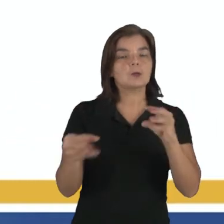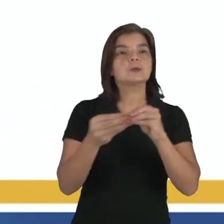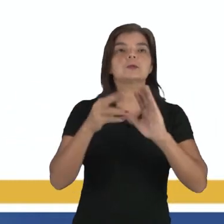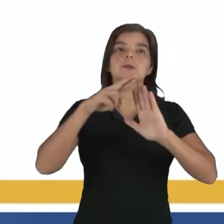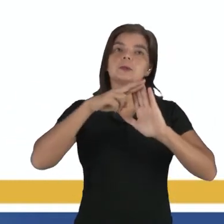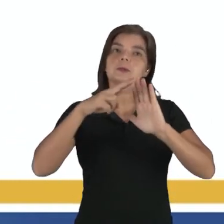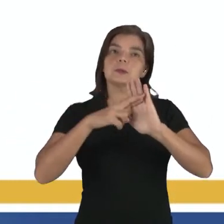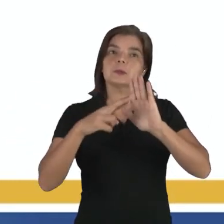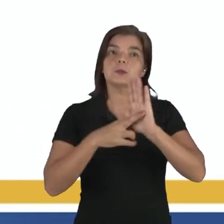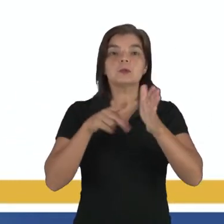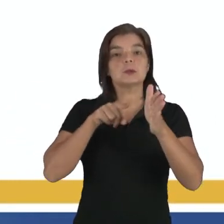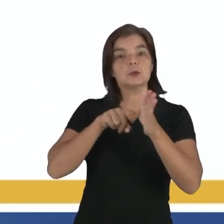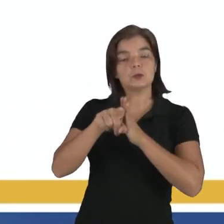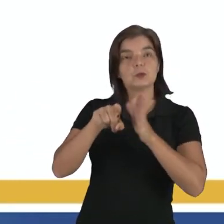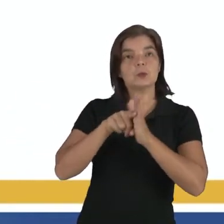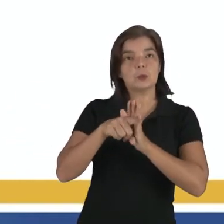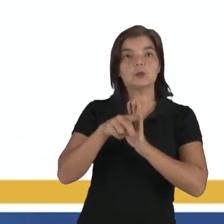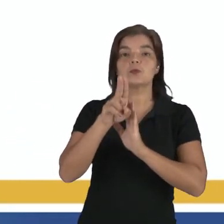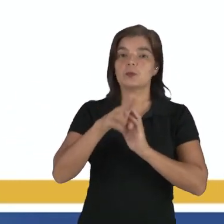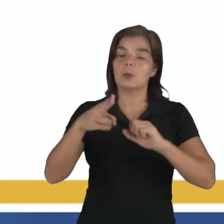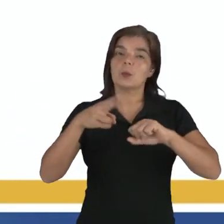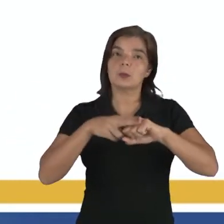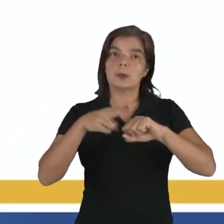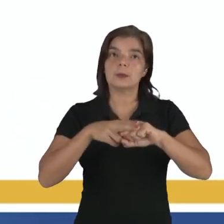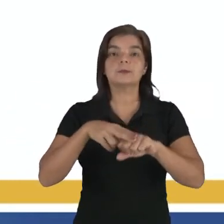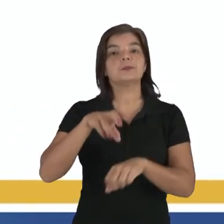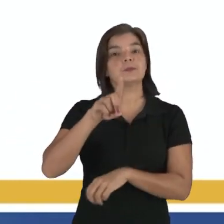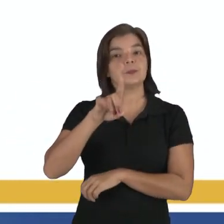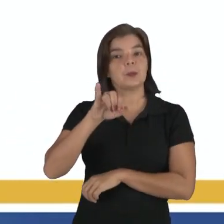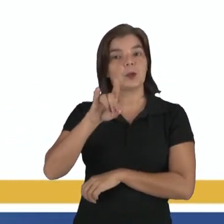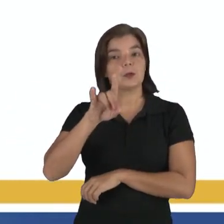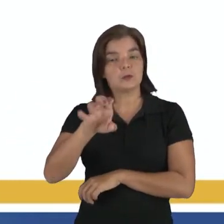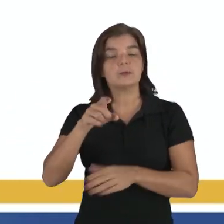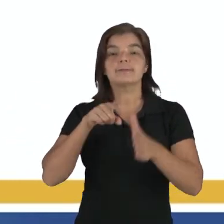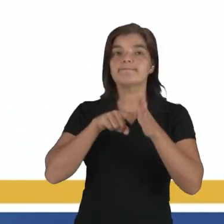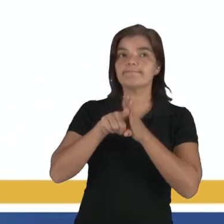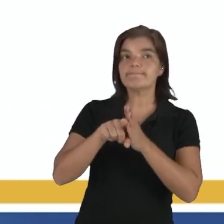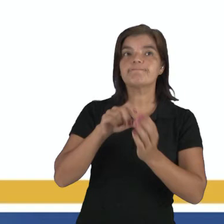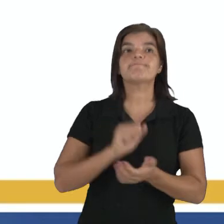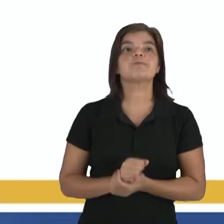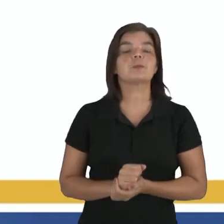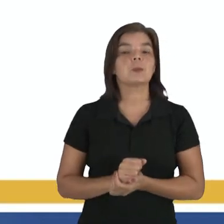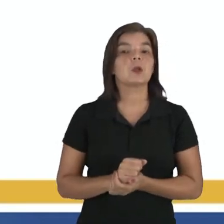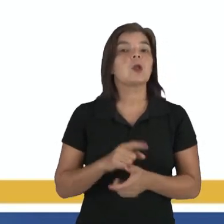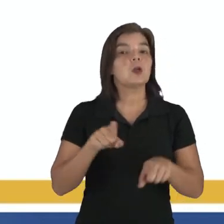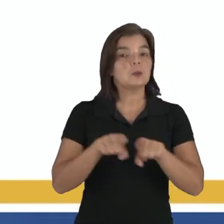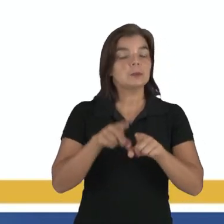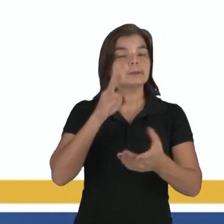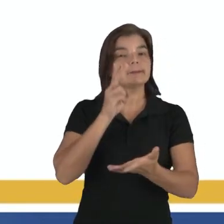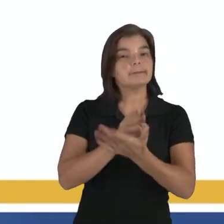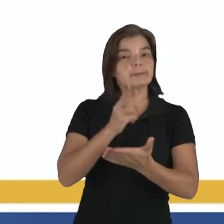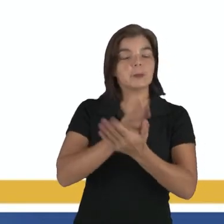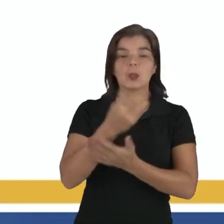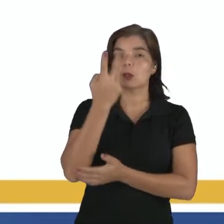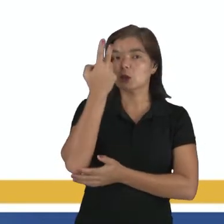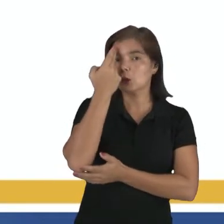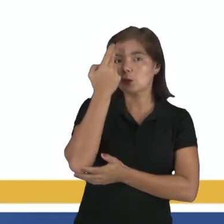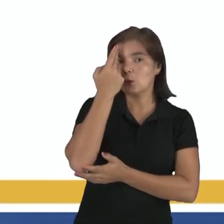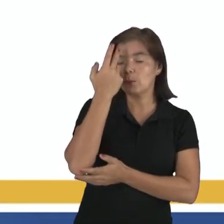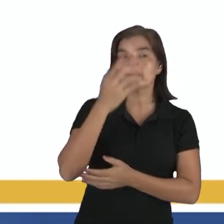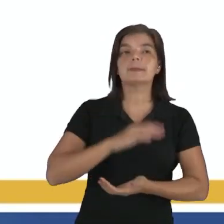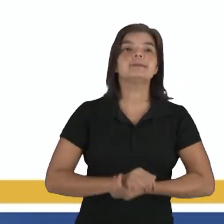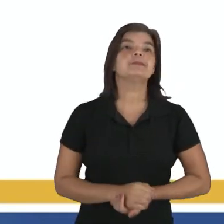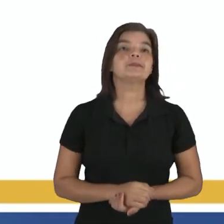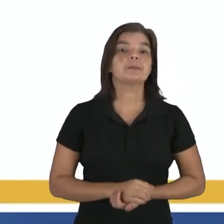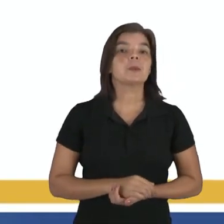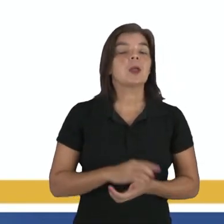as regrinhas. Nas perguntas, nós usamos o verbo auxiliar did para perguntar e o teu verbo vai vir sempre normal, na forma